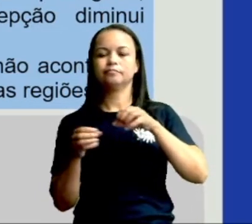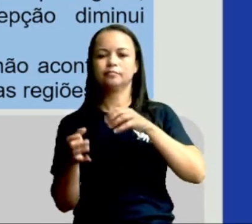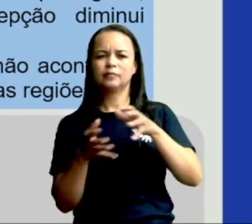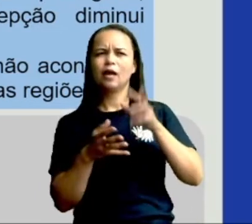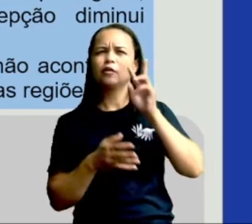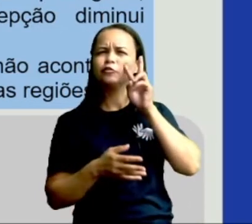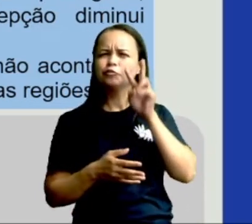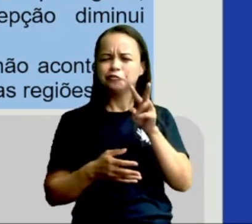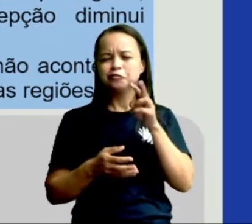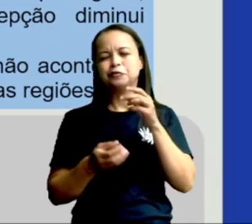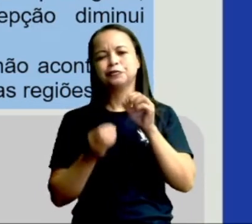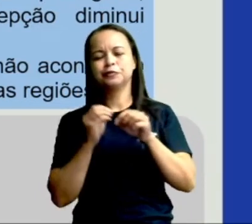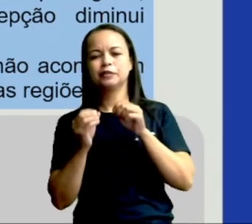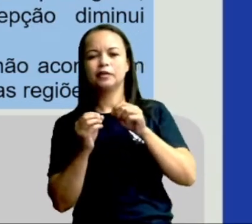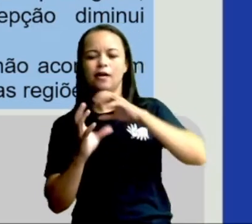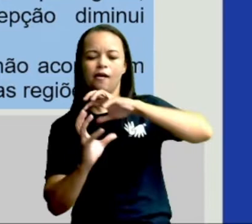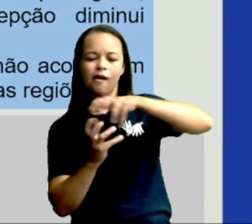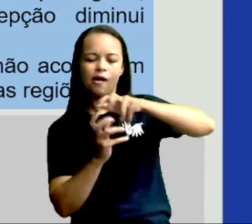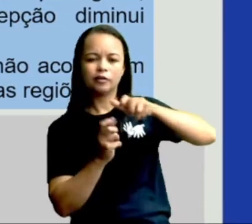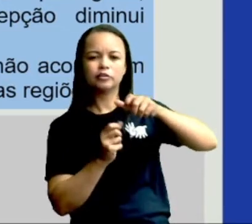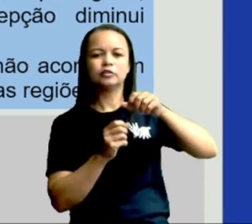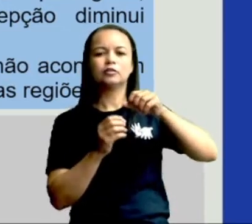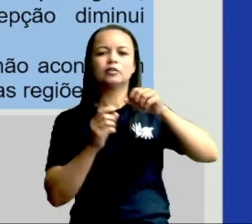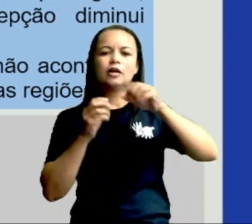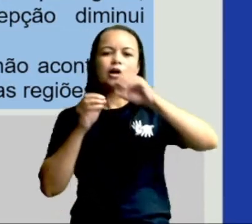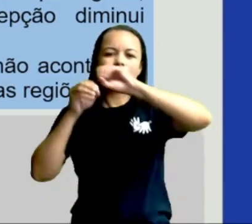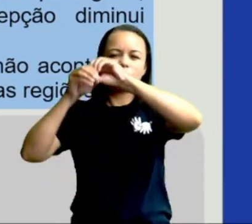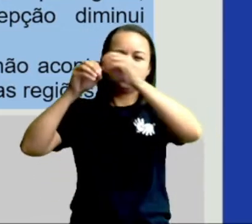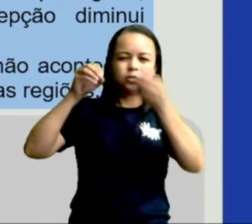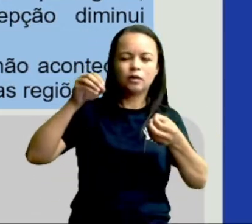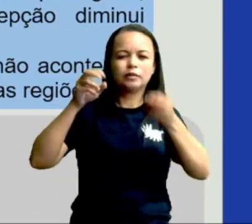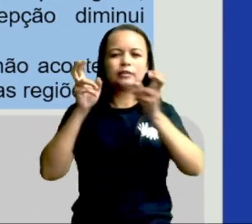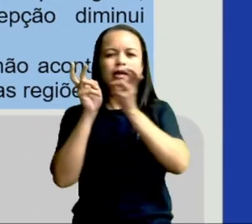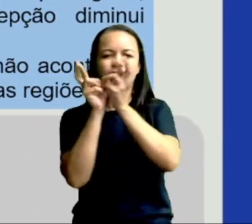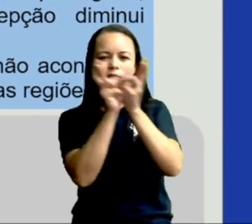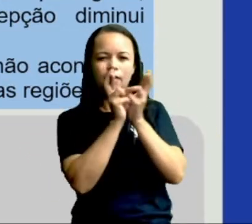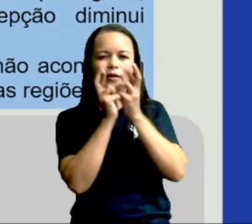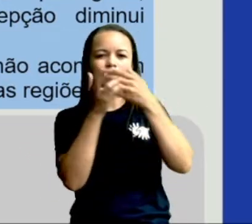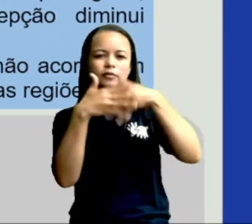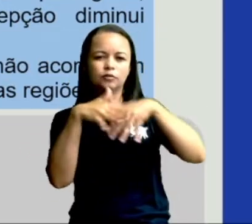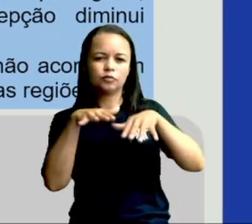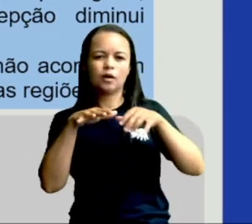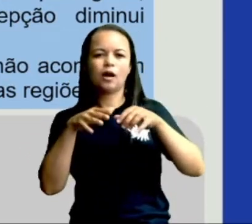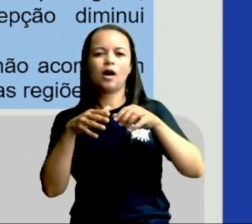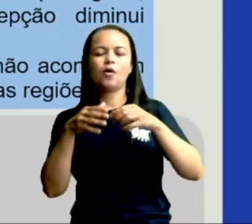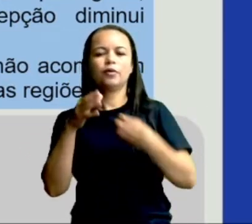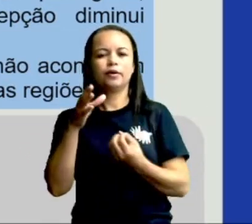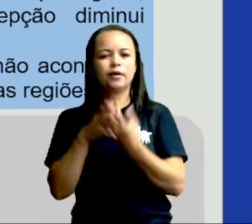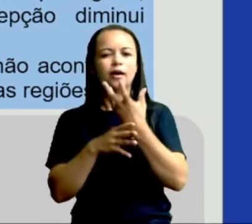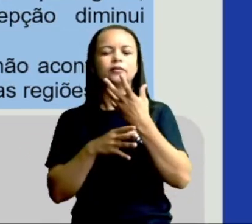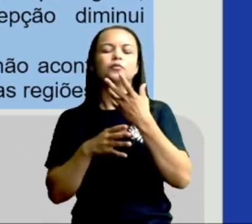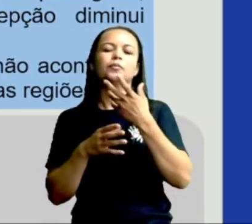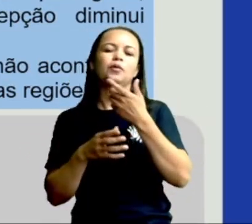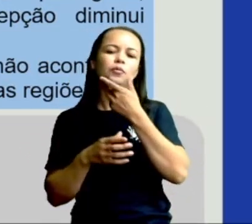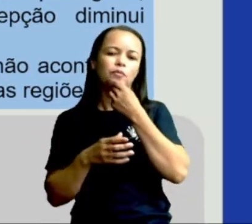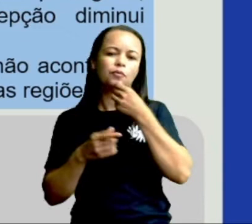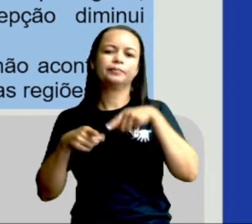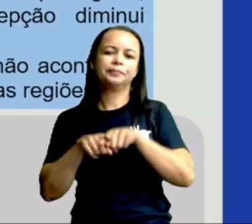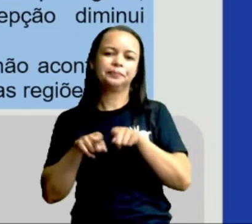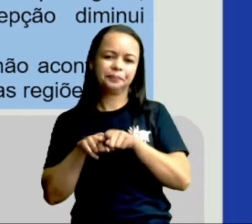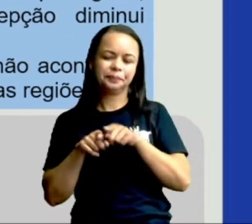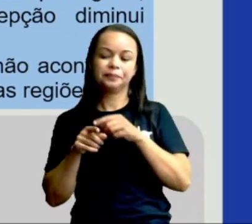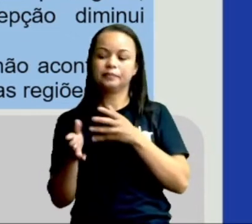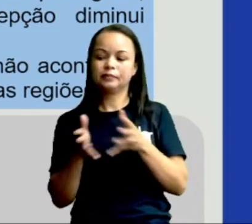é astro, né? Vimos que planeta, satélites naturais, satélites artificiais, as estrelas,